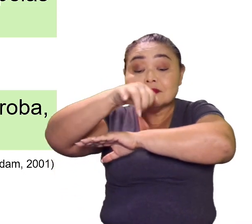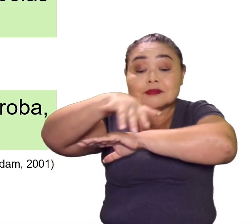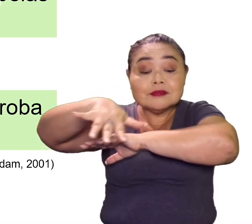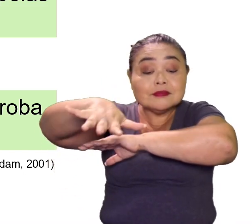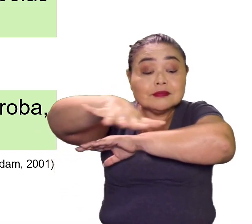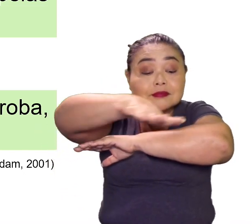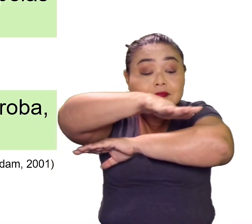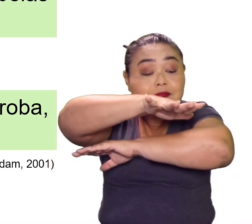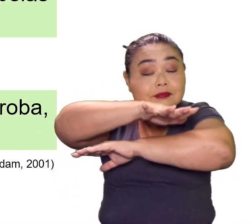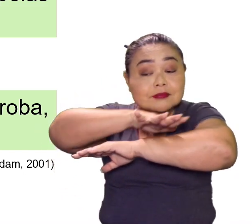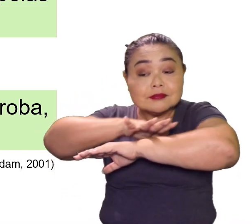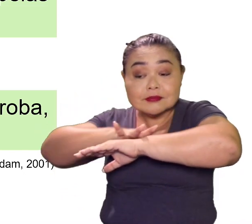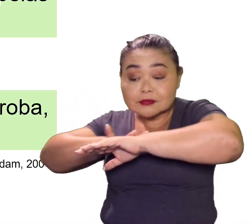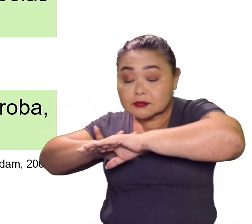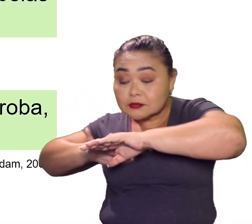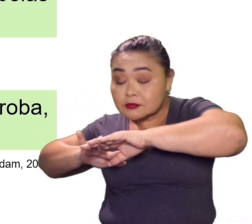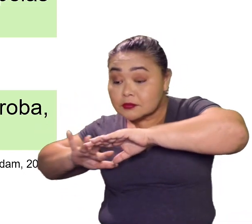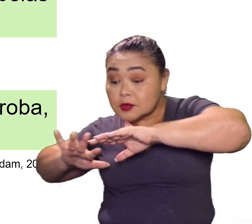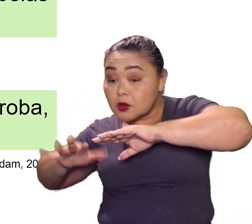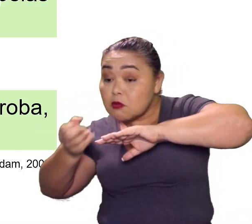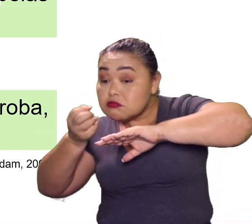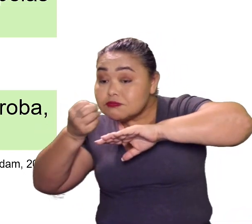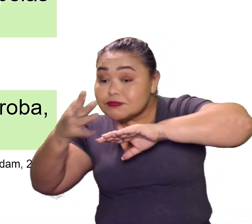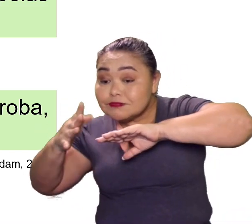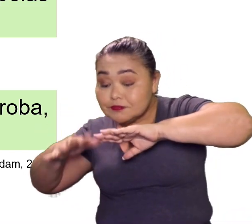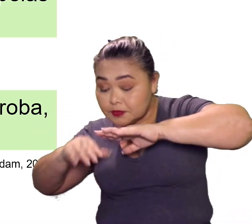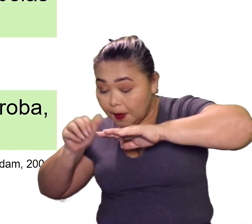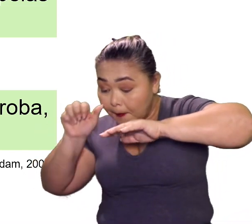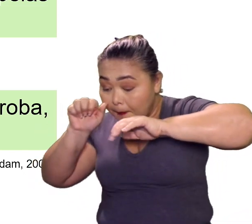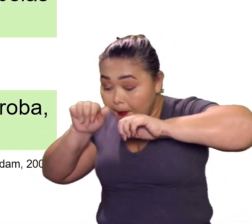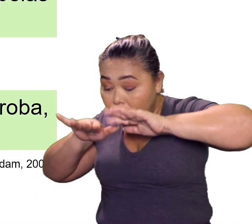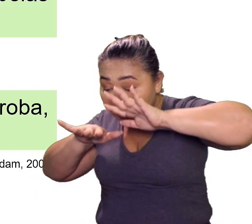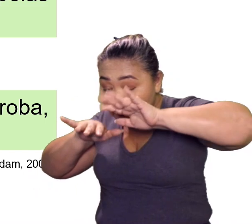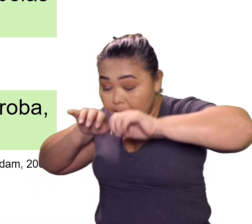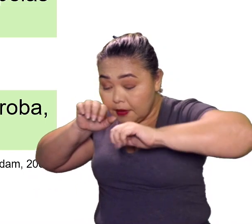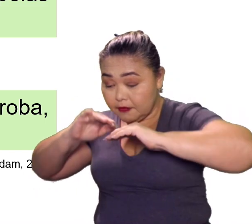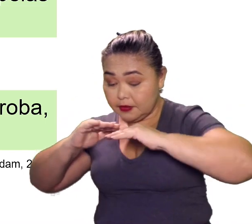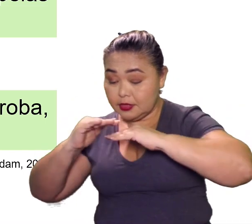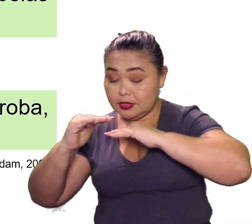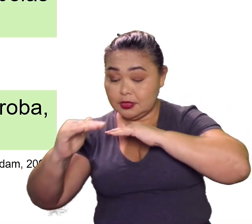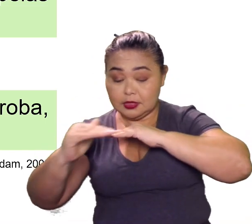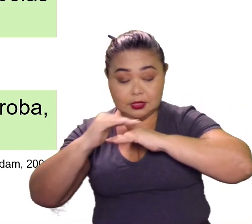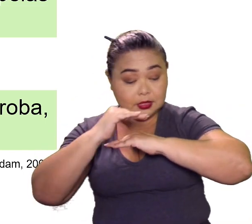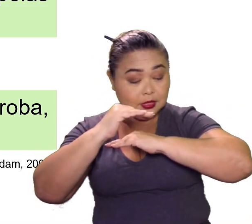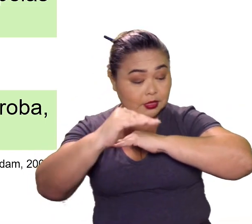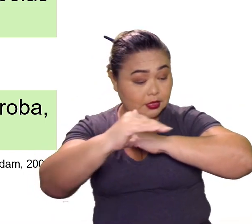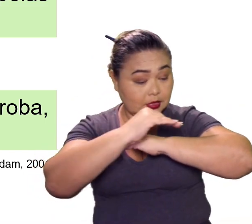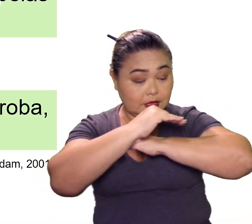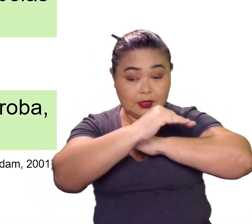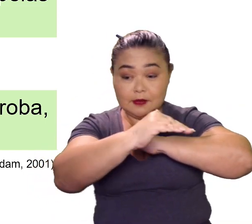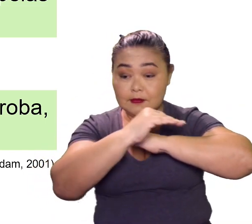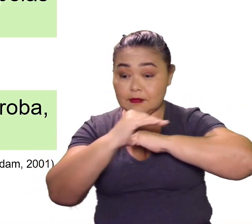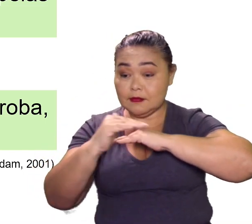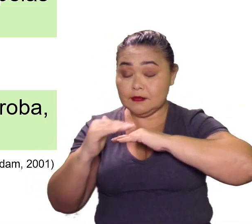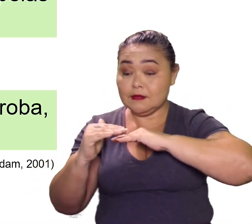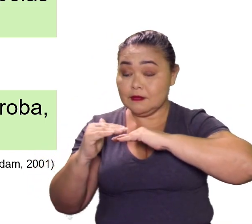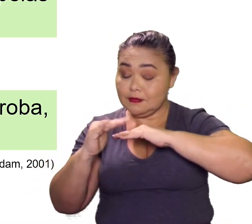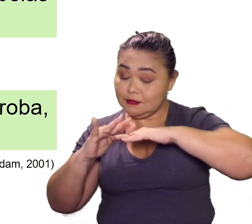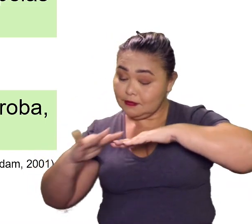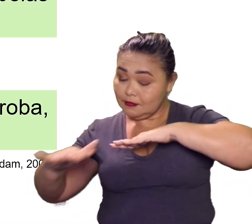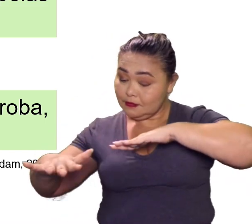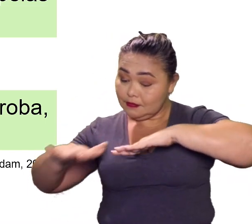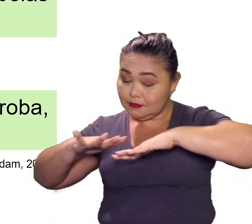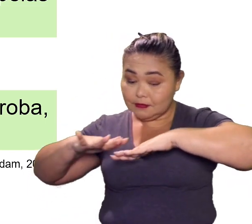solo seja rico, fique depositado na superfície, né, na superfície